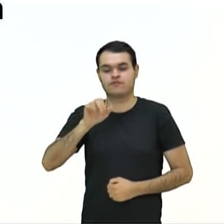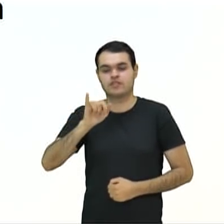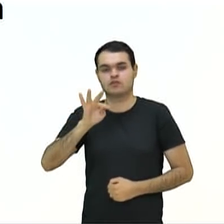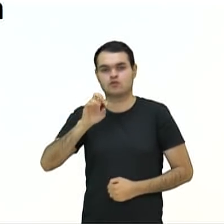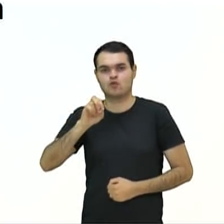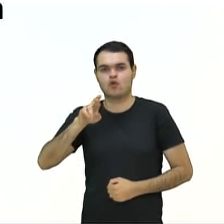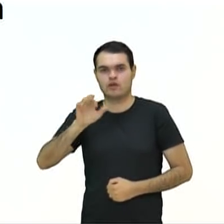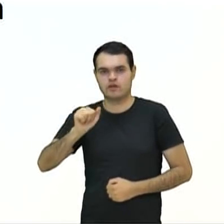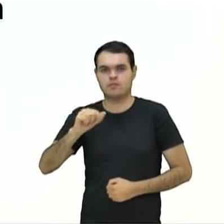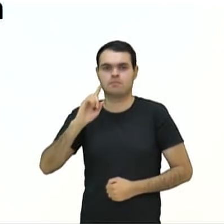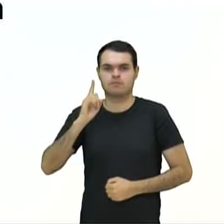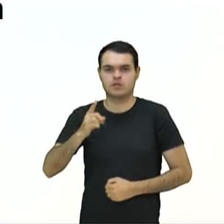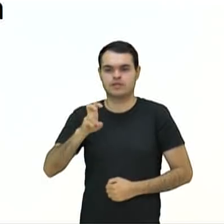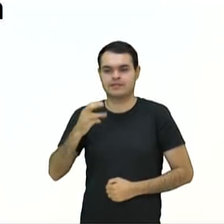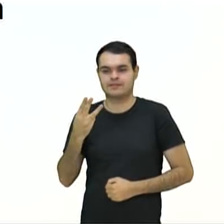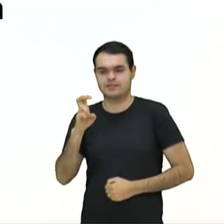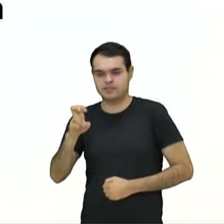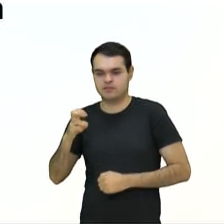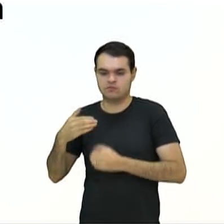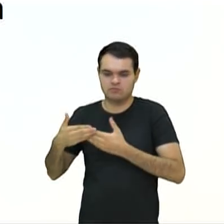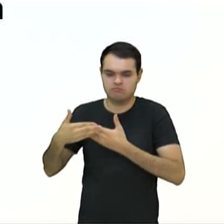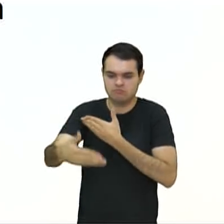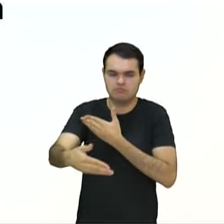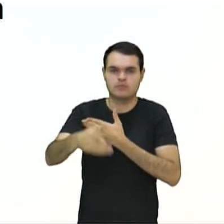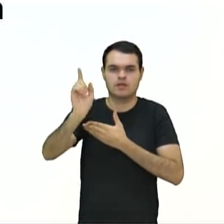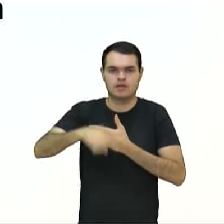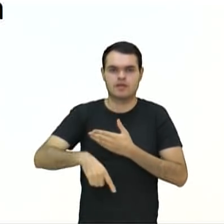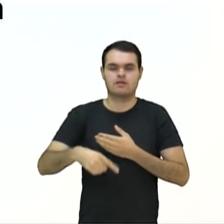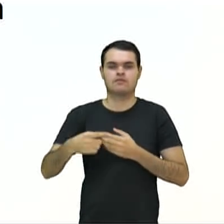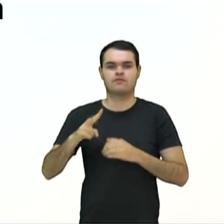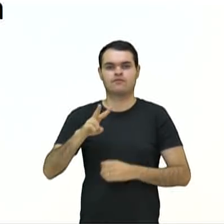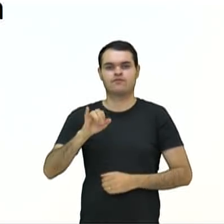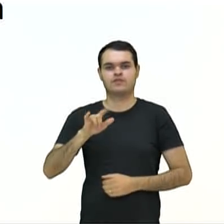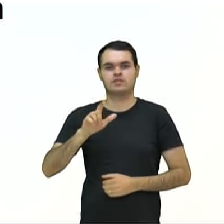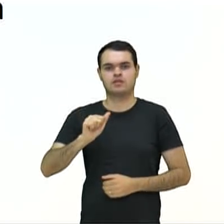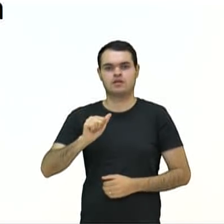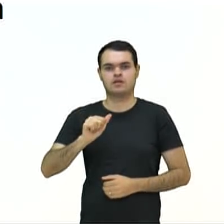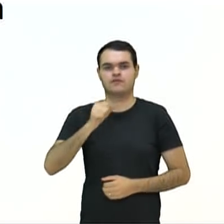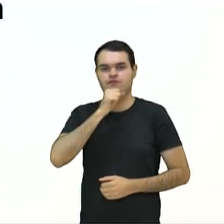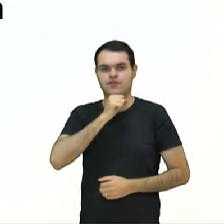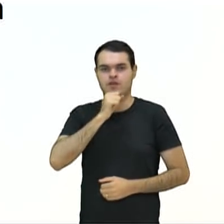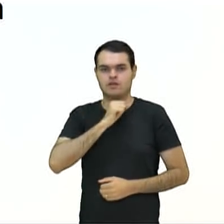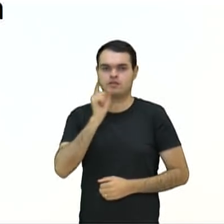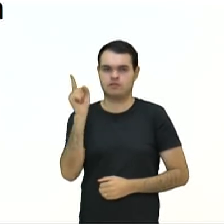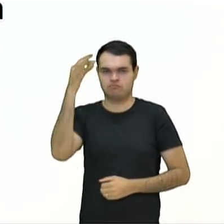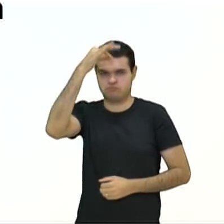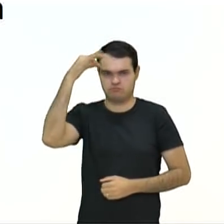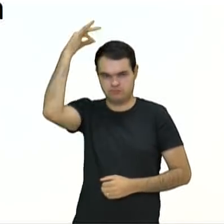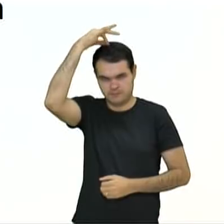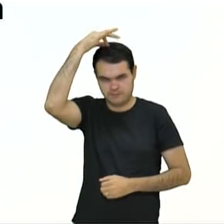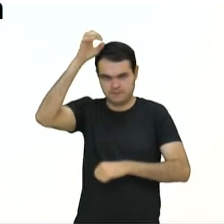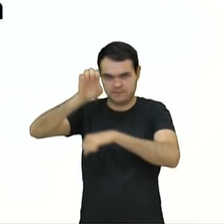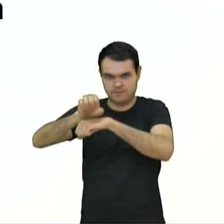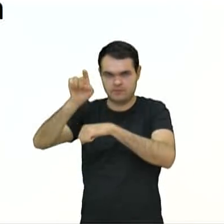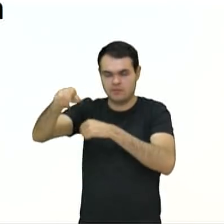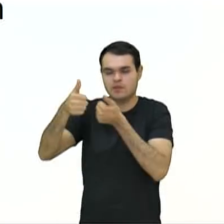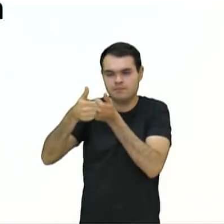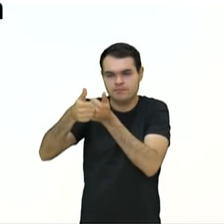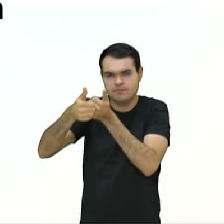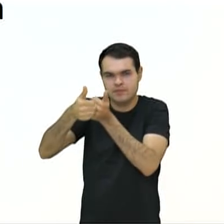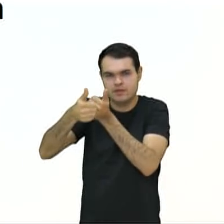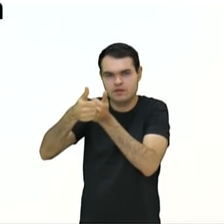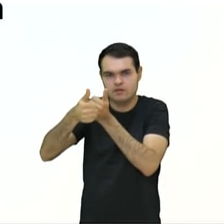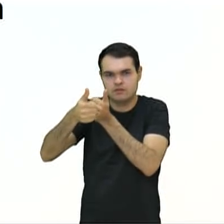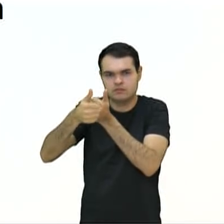1535, que aí vai dar origem ao município de Vila Velha, no Espírito Santo. Então, uma próxima ali do período em que